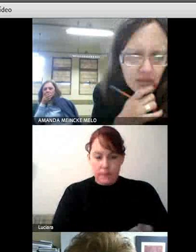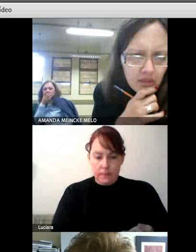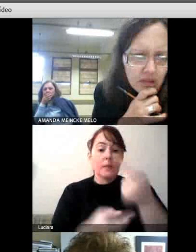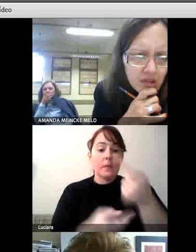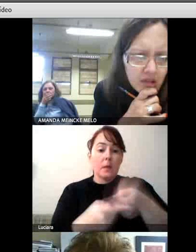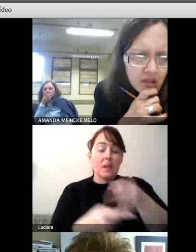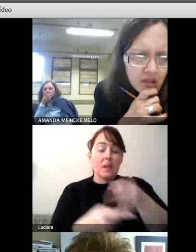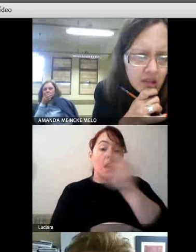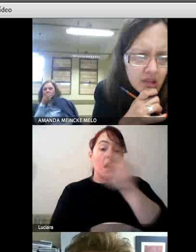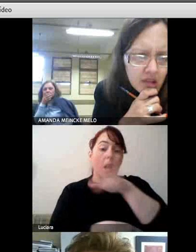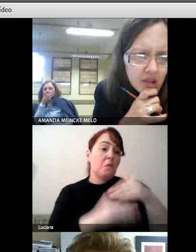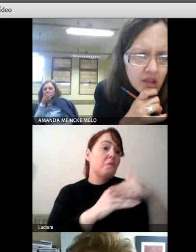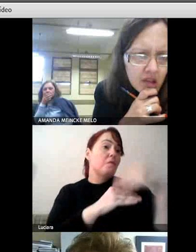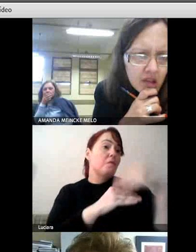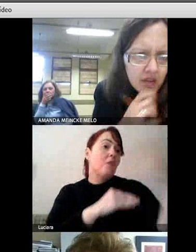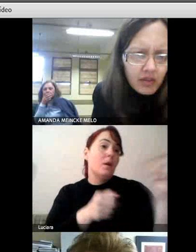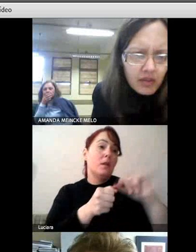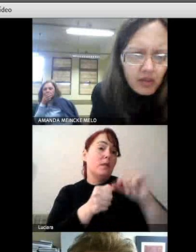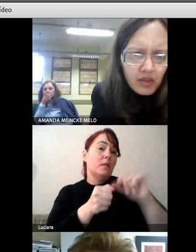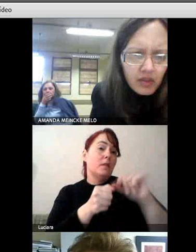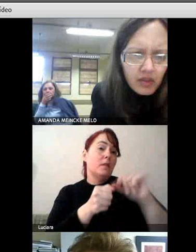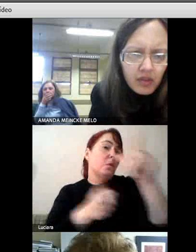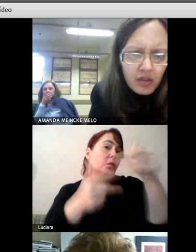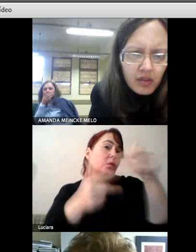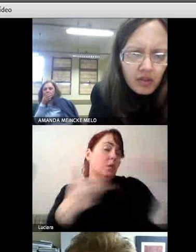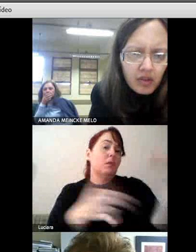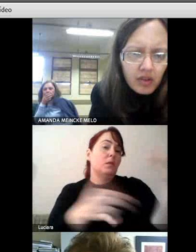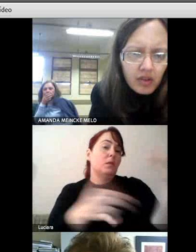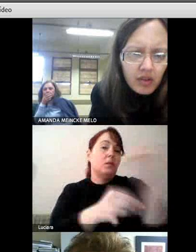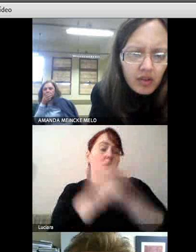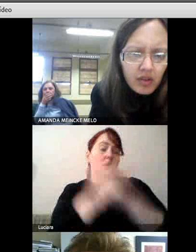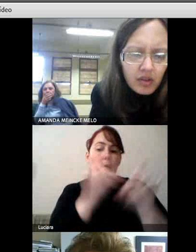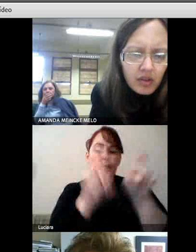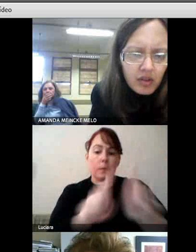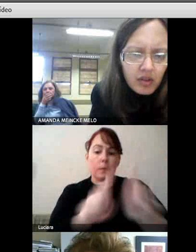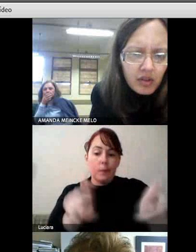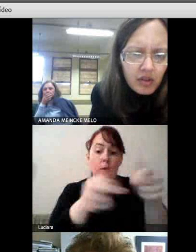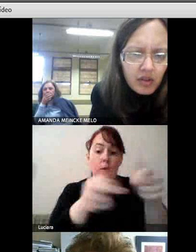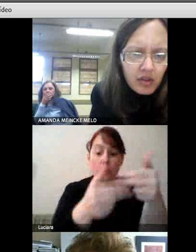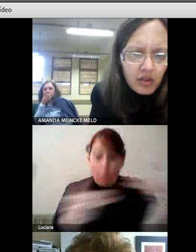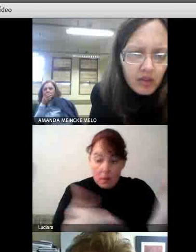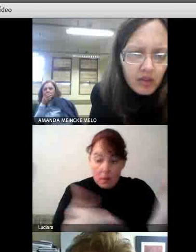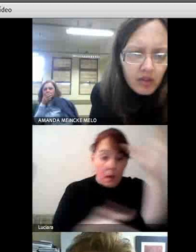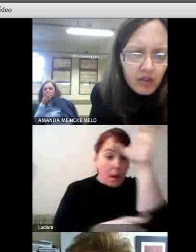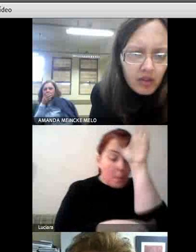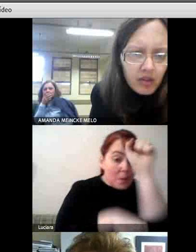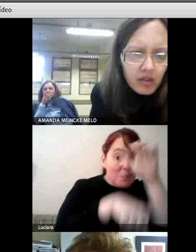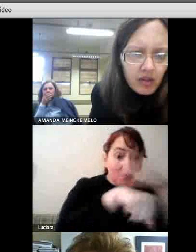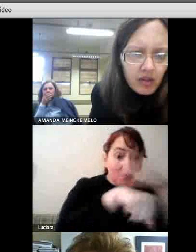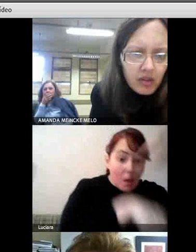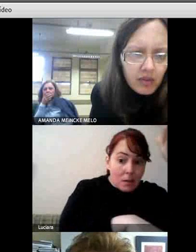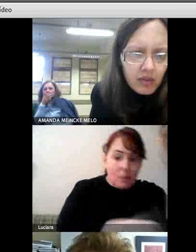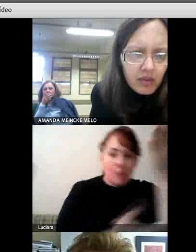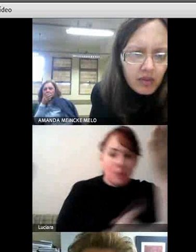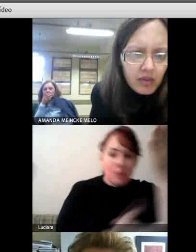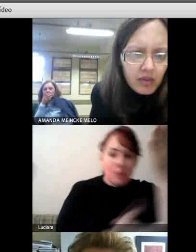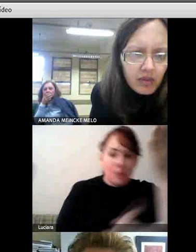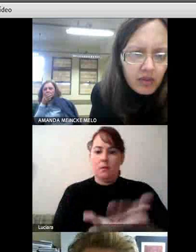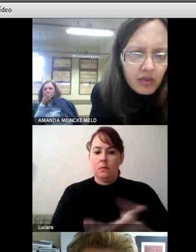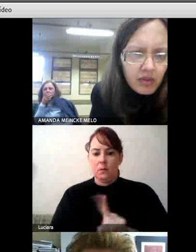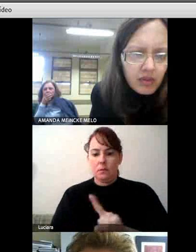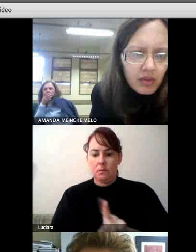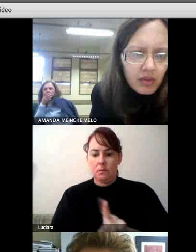universidade, uma política firme dos coordenadores dos diferentes departamentos da universidade, para dizer qual é a